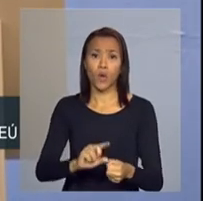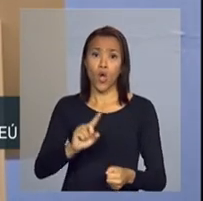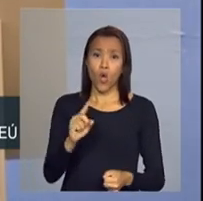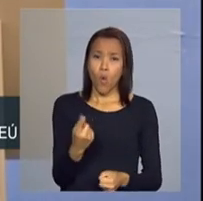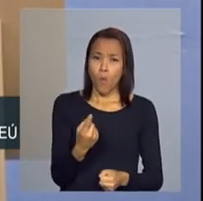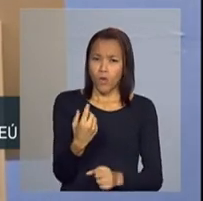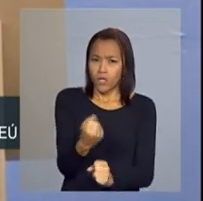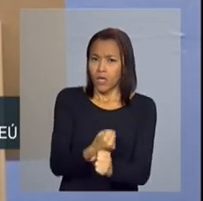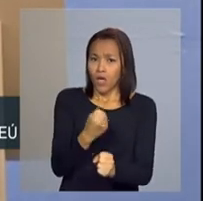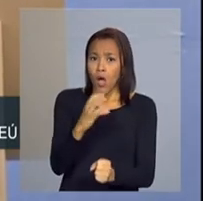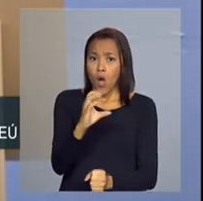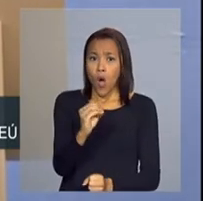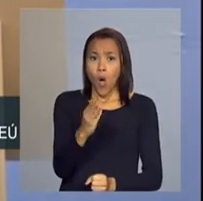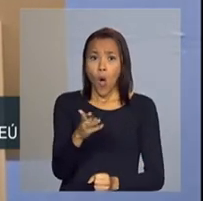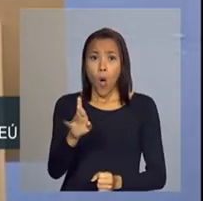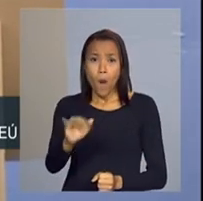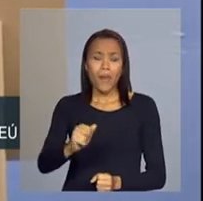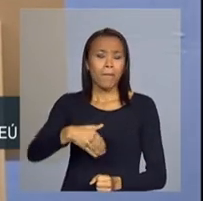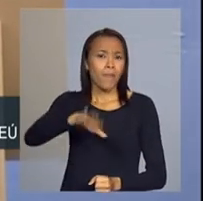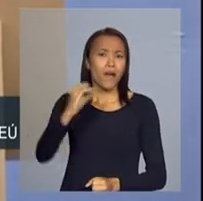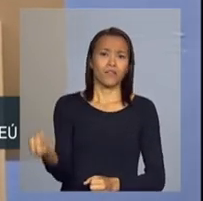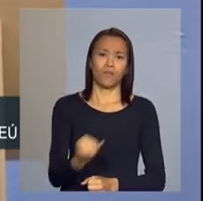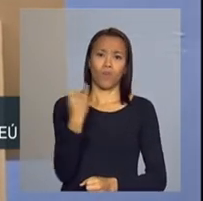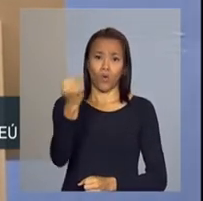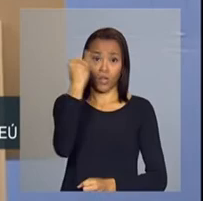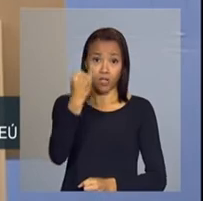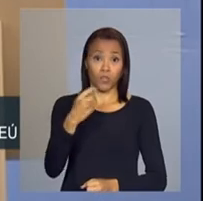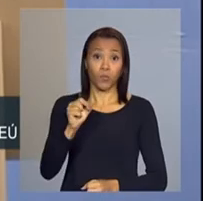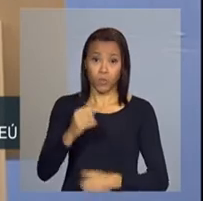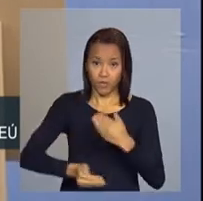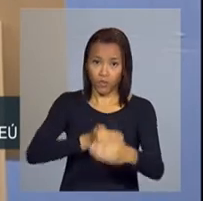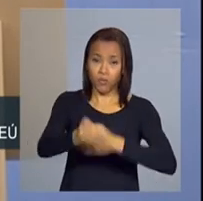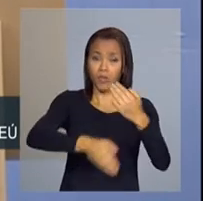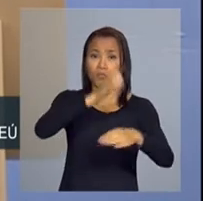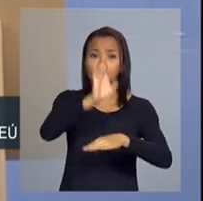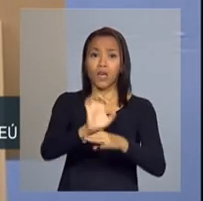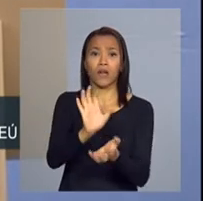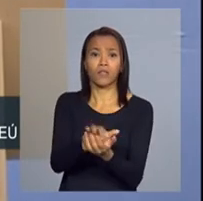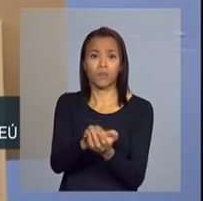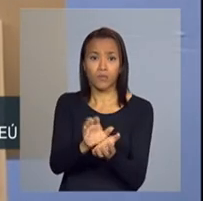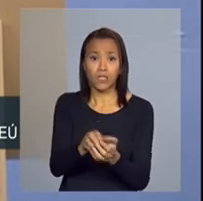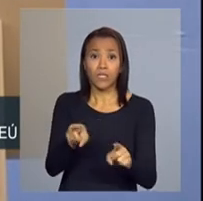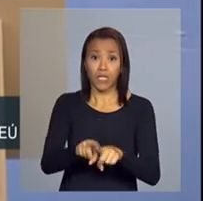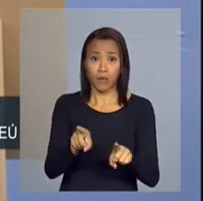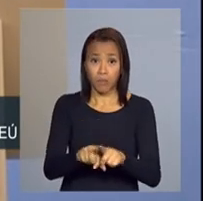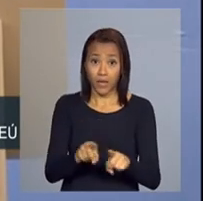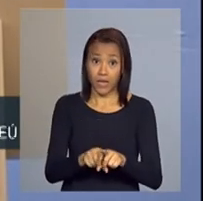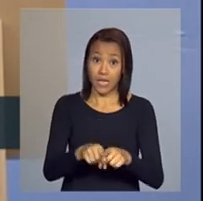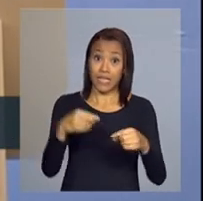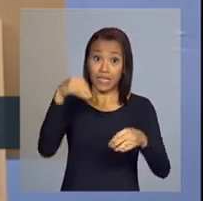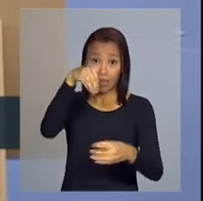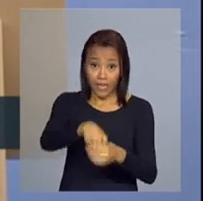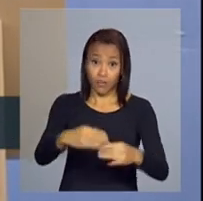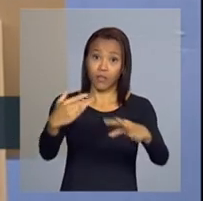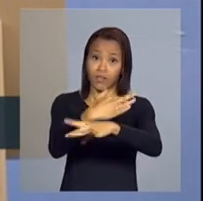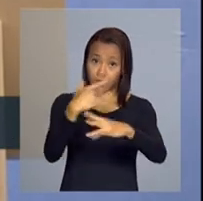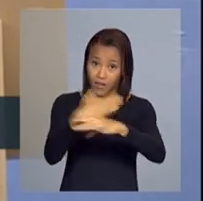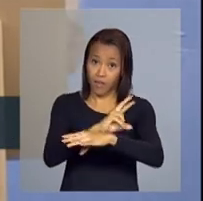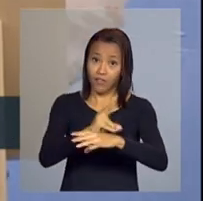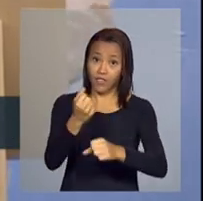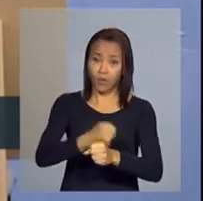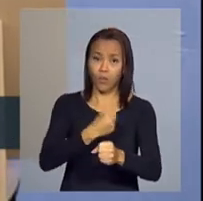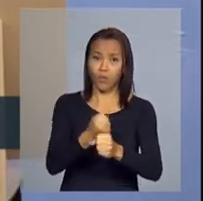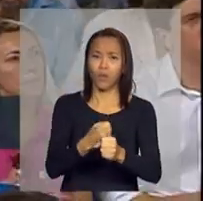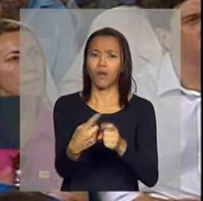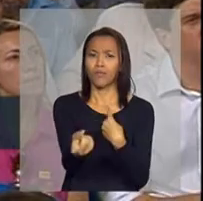obras mais importantes para o desenvolvimento de Pernambuco, o Arco Metropolitano do Recife, que será executado